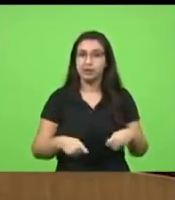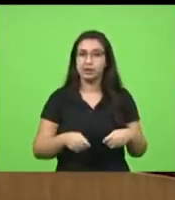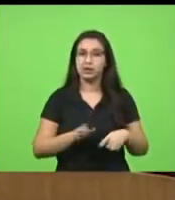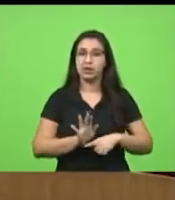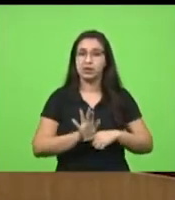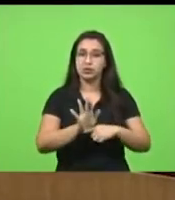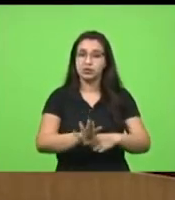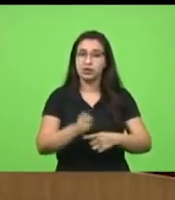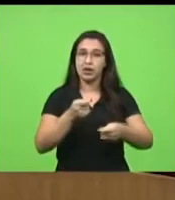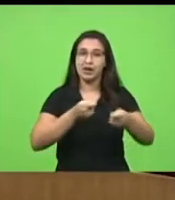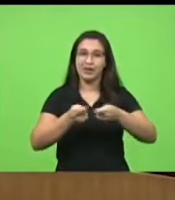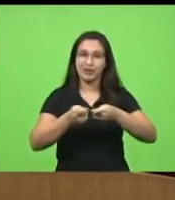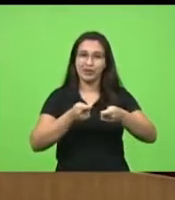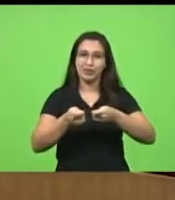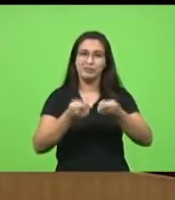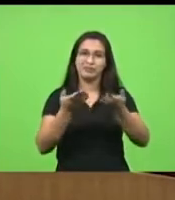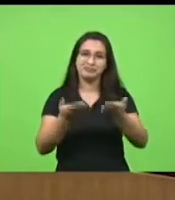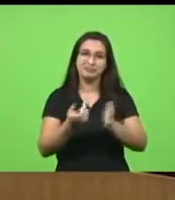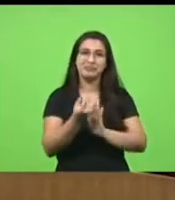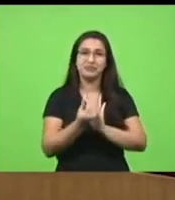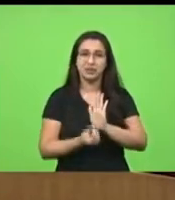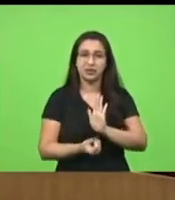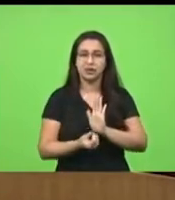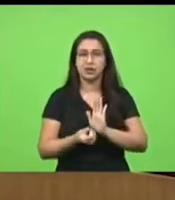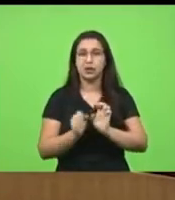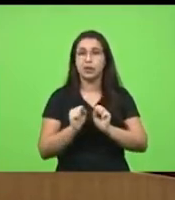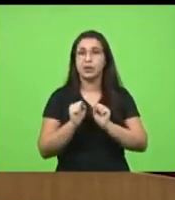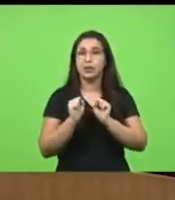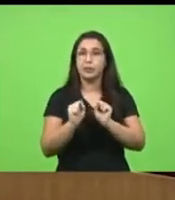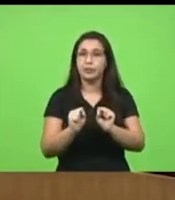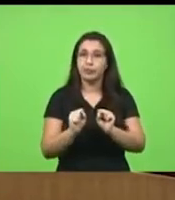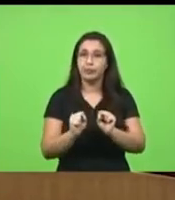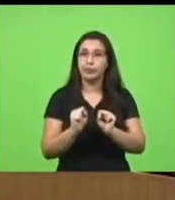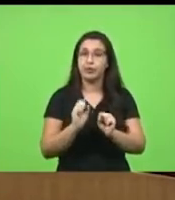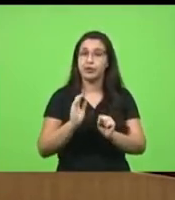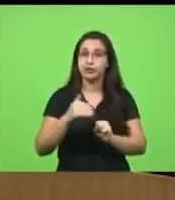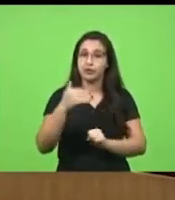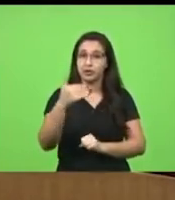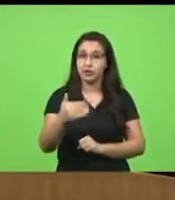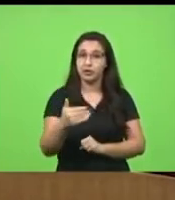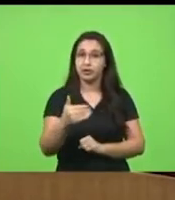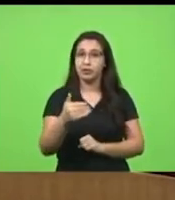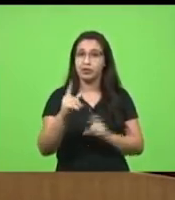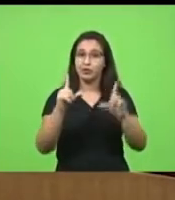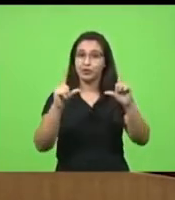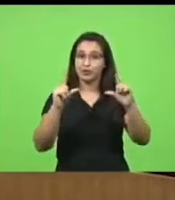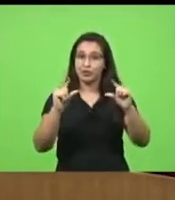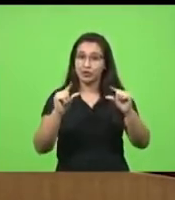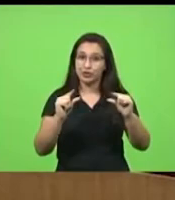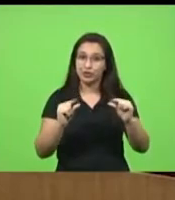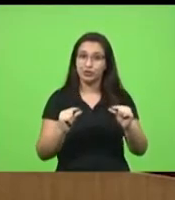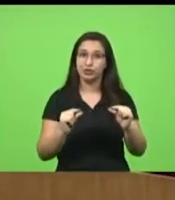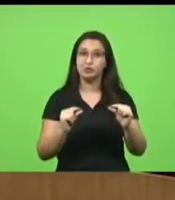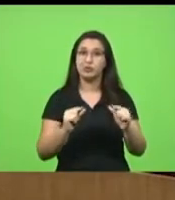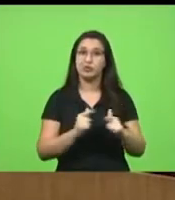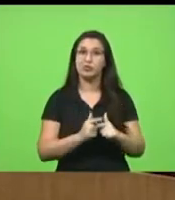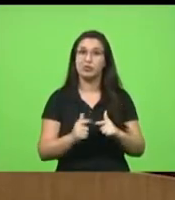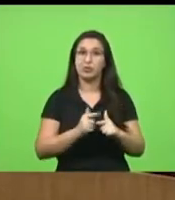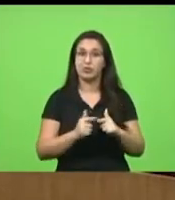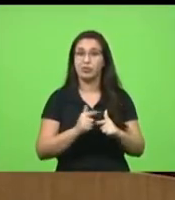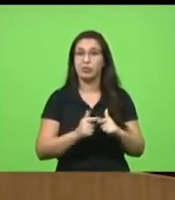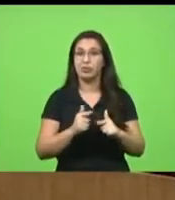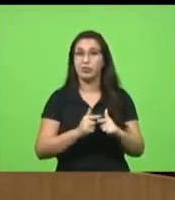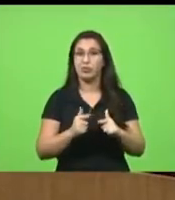econômica para que a gente possa fazer medidas que diminuam a velocidade